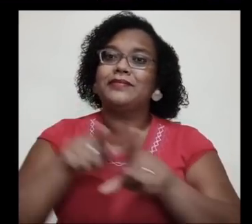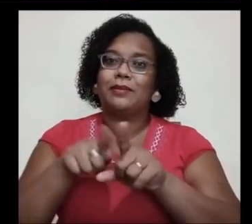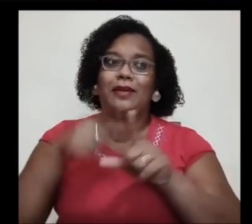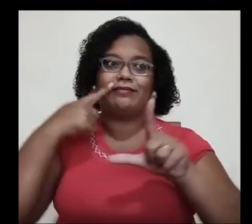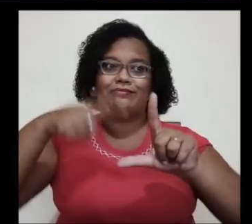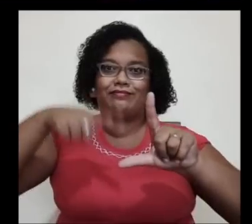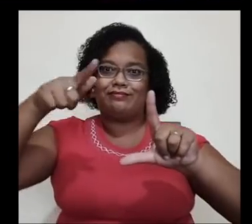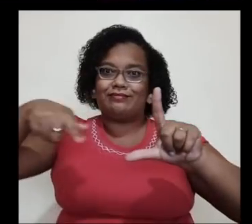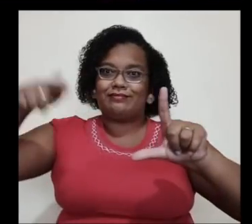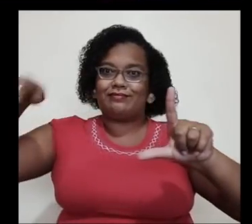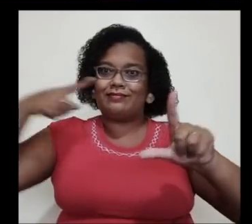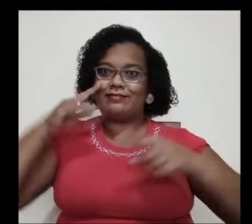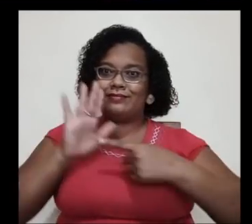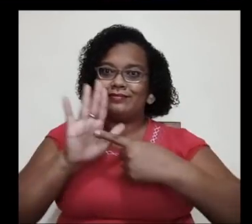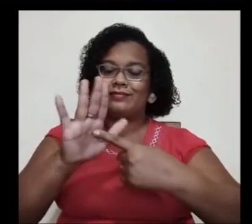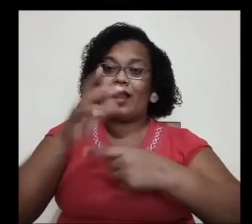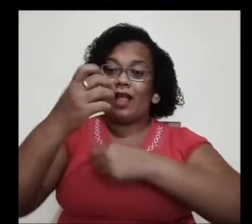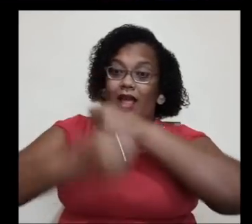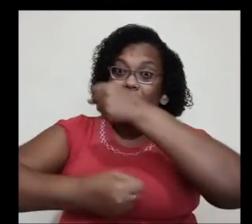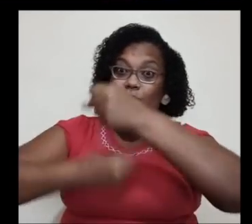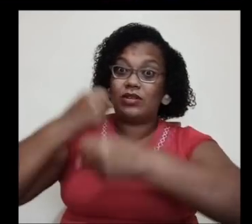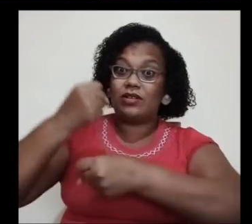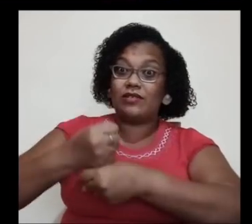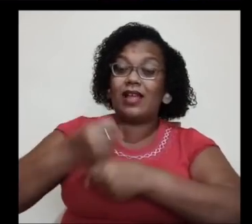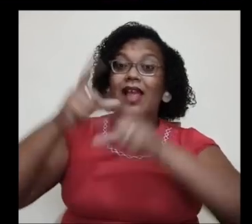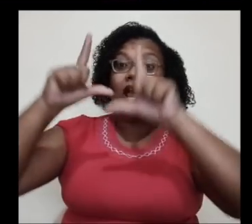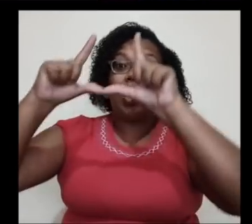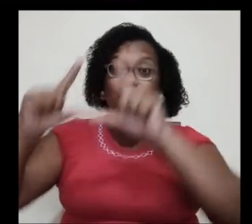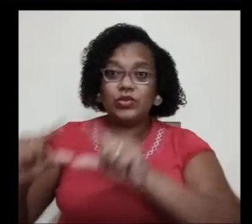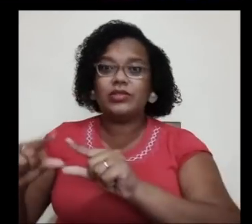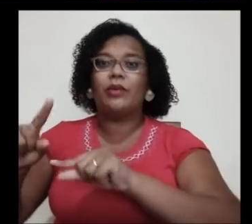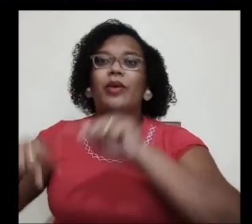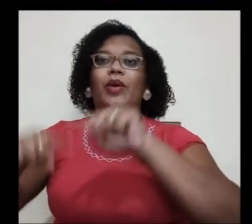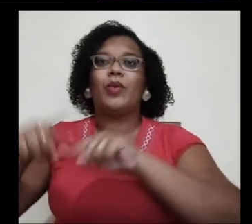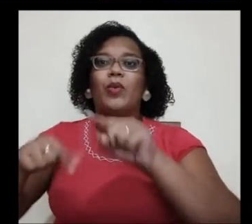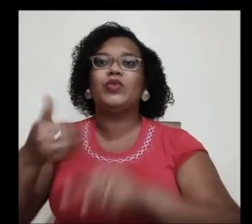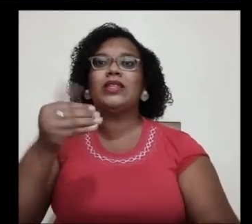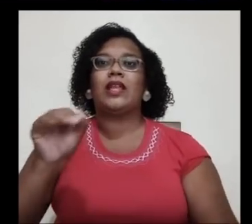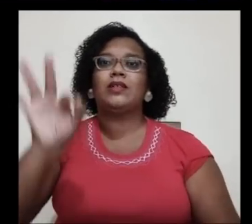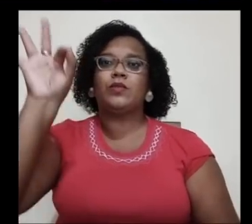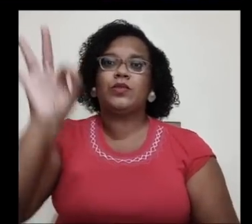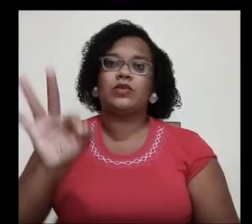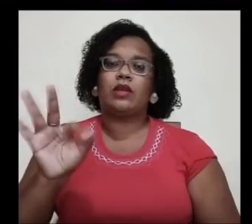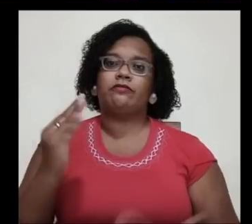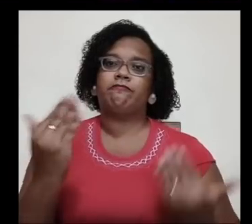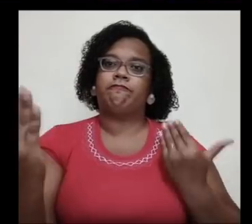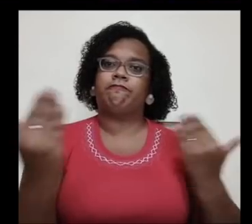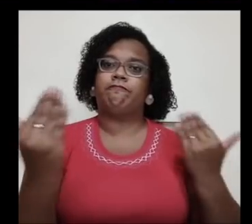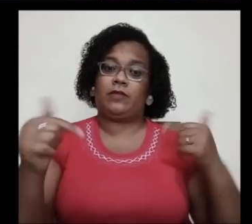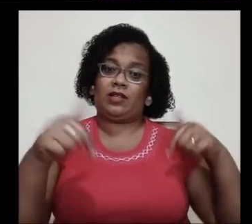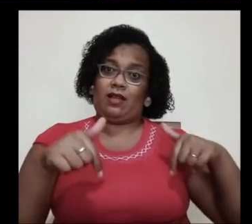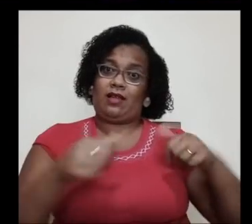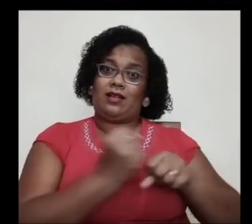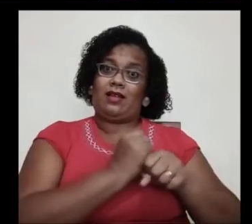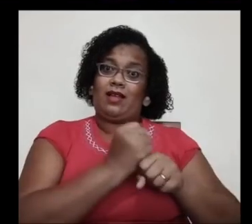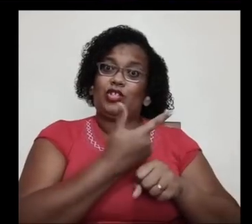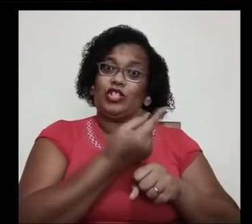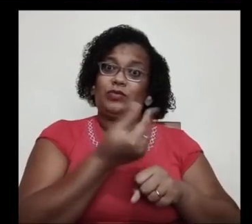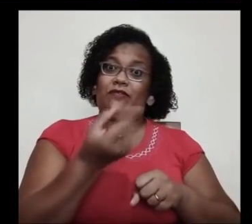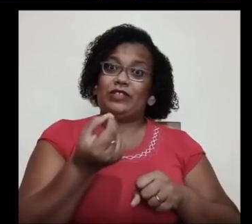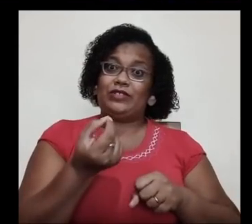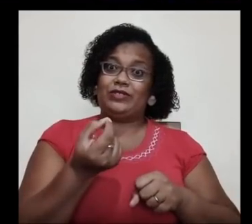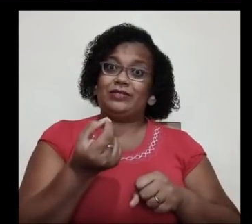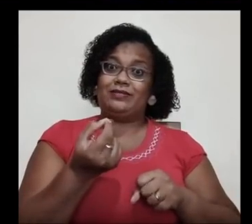relação aos recursos deste ano, já estão muito baixos. Conseguiria manter fundamentalmente o número de bolsas, mesmo